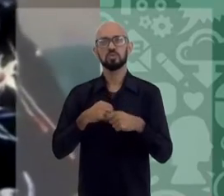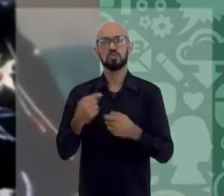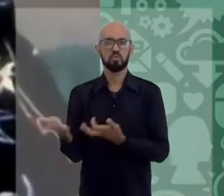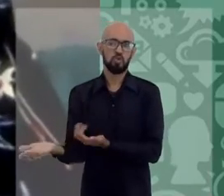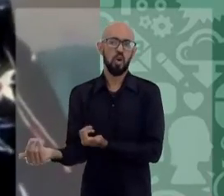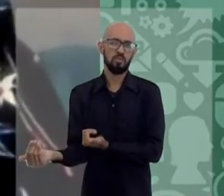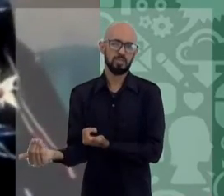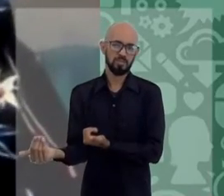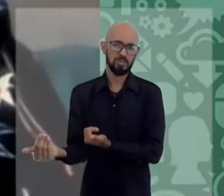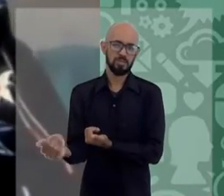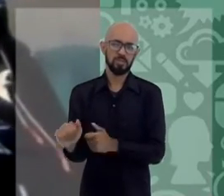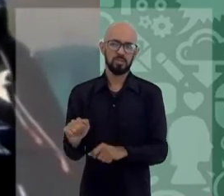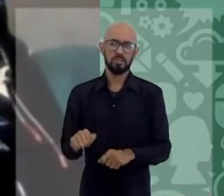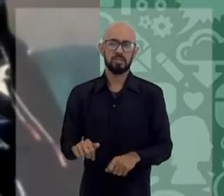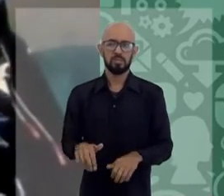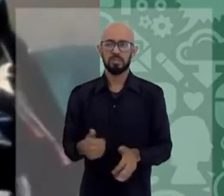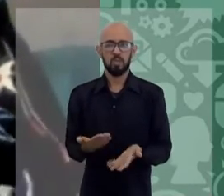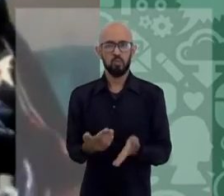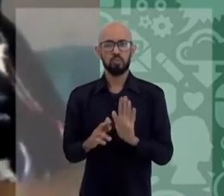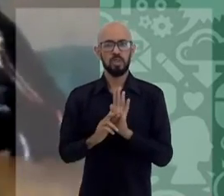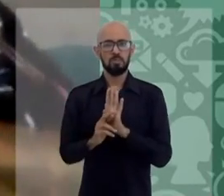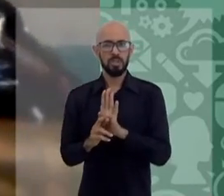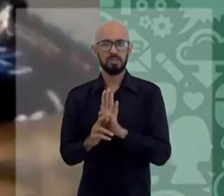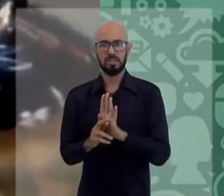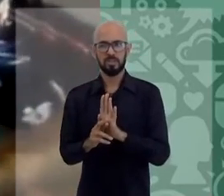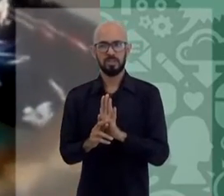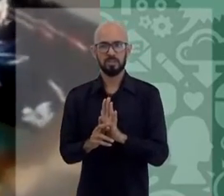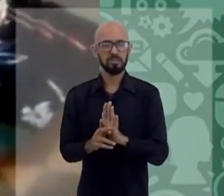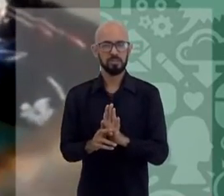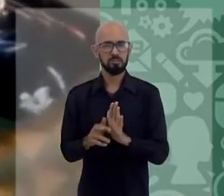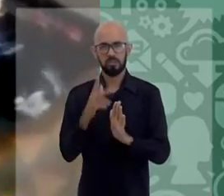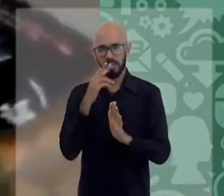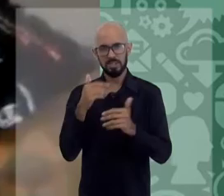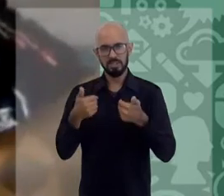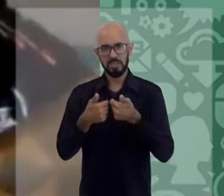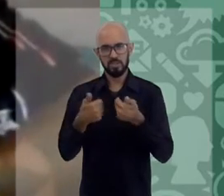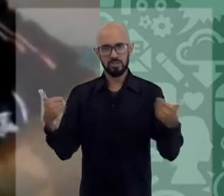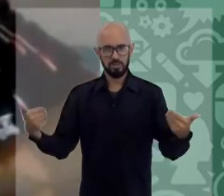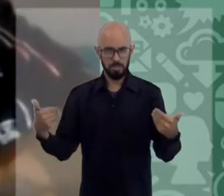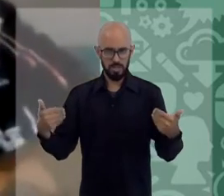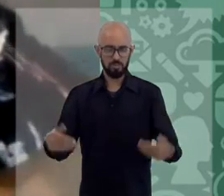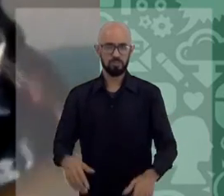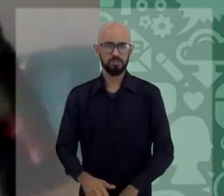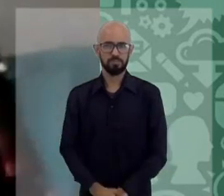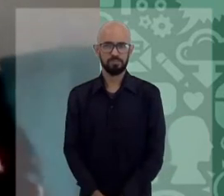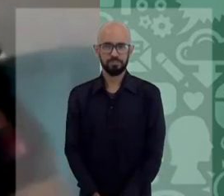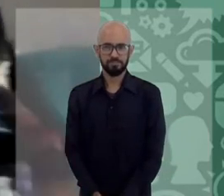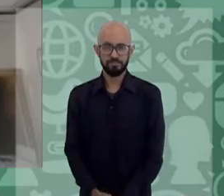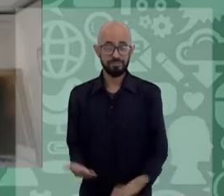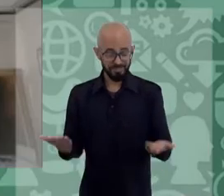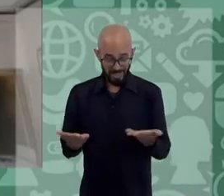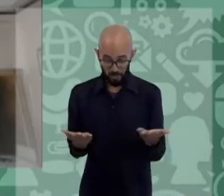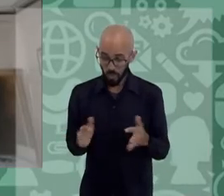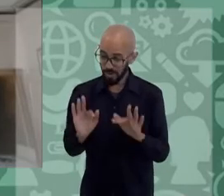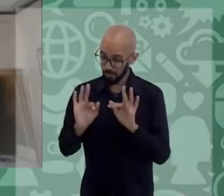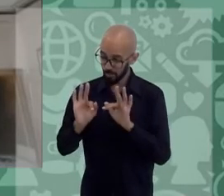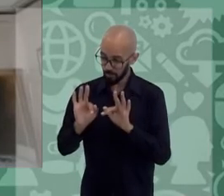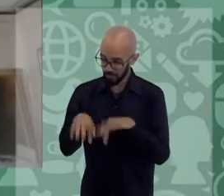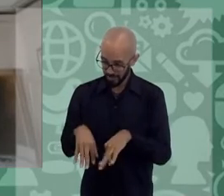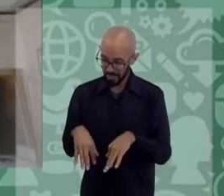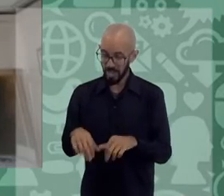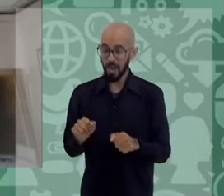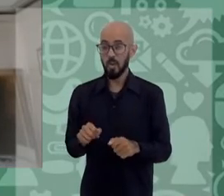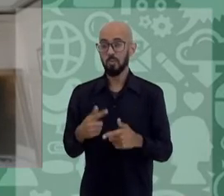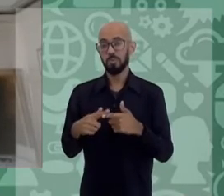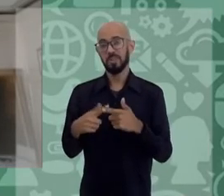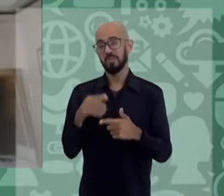desejos e vontades dessas juventudes, né? Então, aí a questão da representação tem uma cisão quase que completa, assim. É, para a gente caminhar